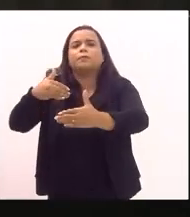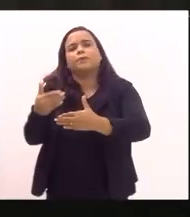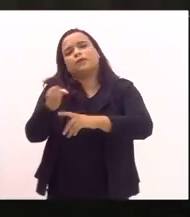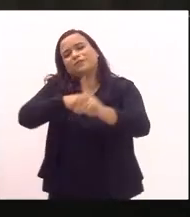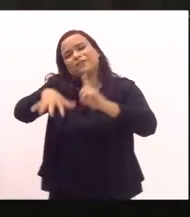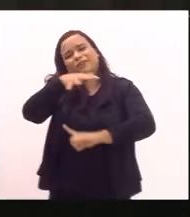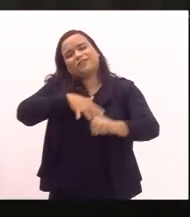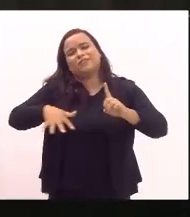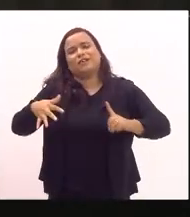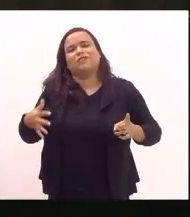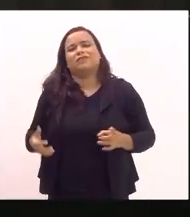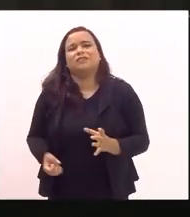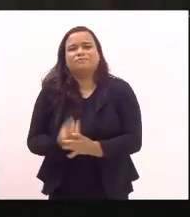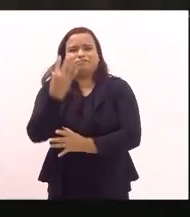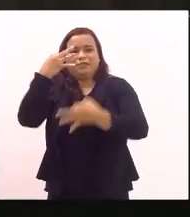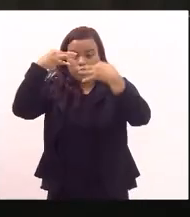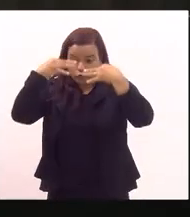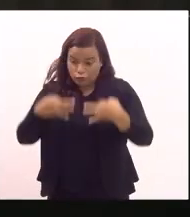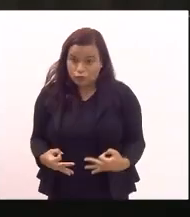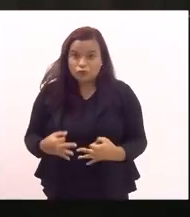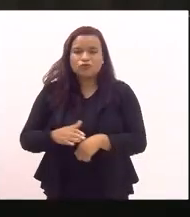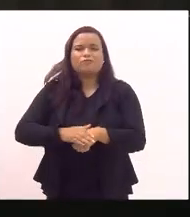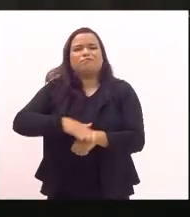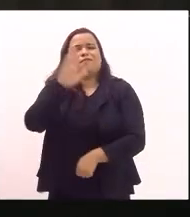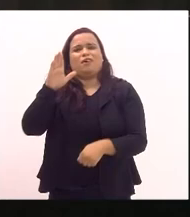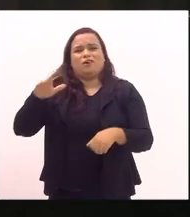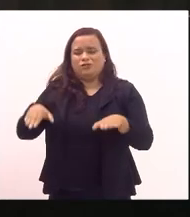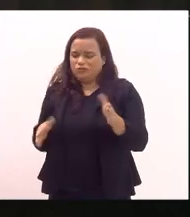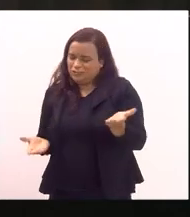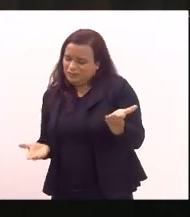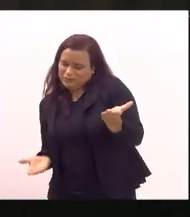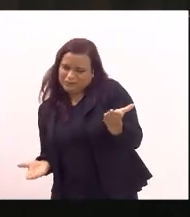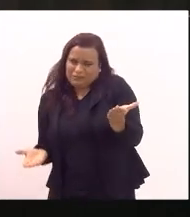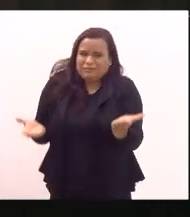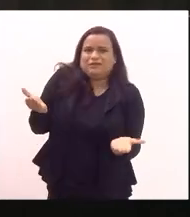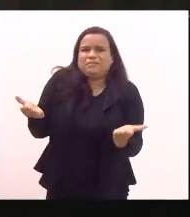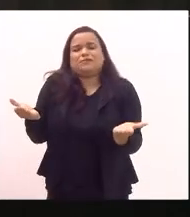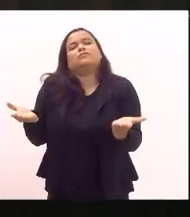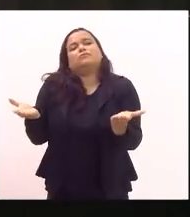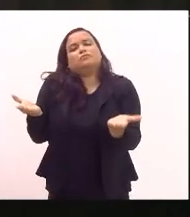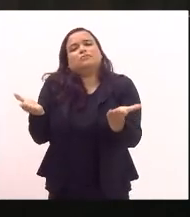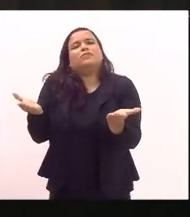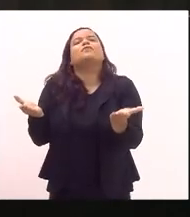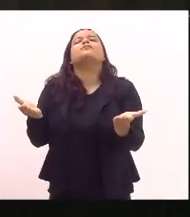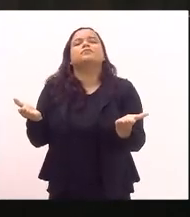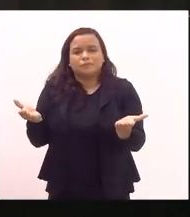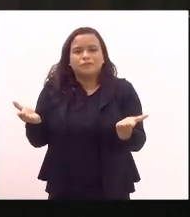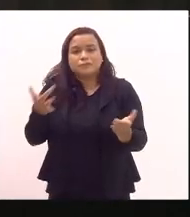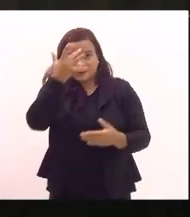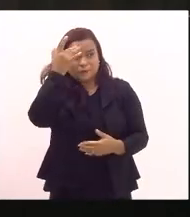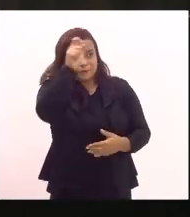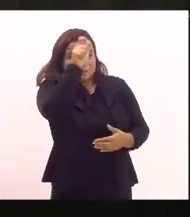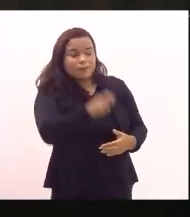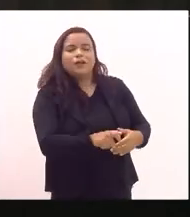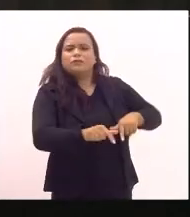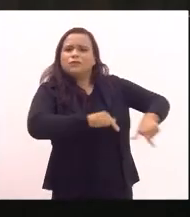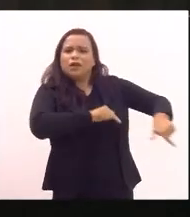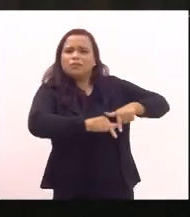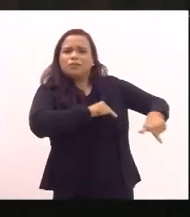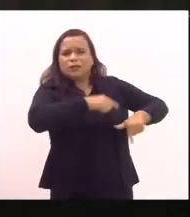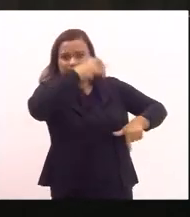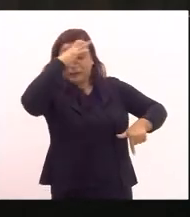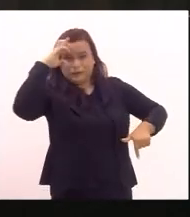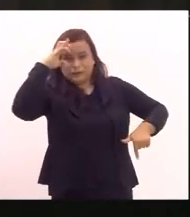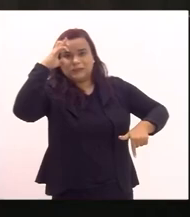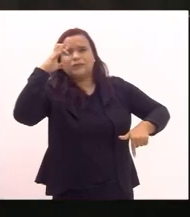de uma sociedade que seja menos e justa menos desigual que não naturalize que um trabalhador precarizado de uma